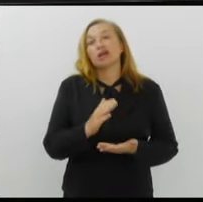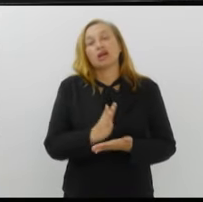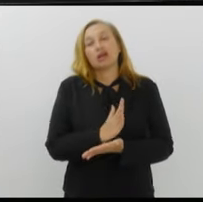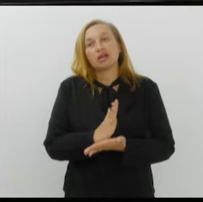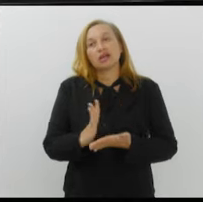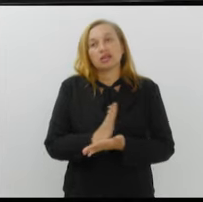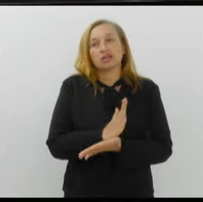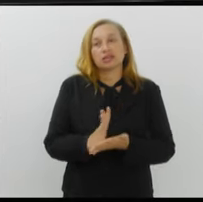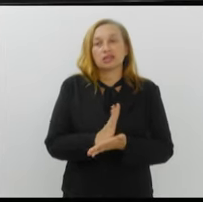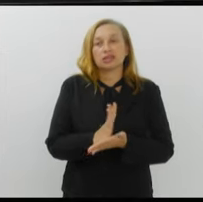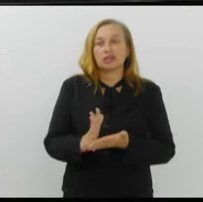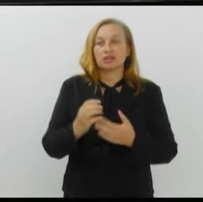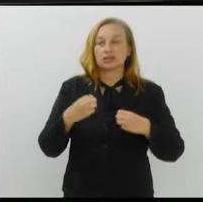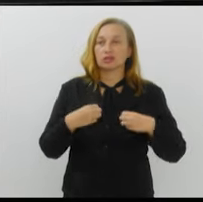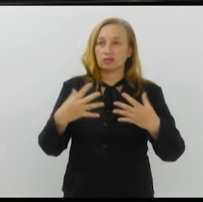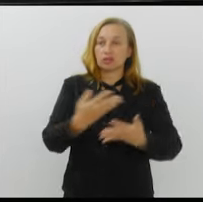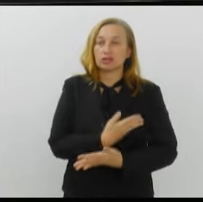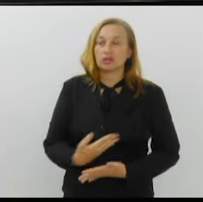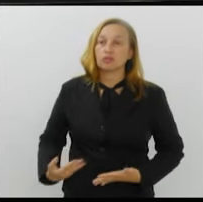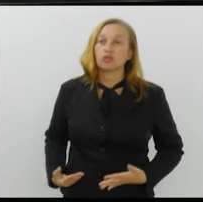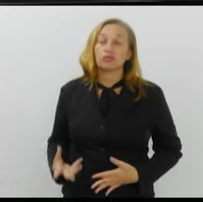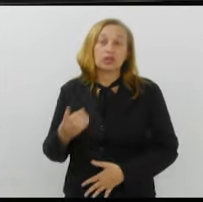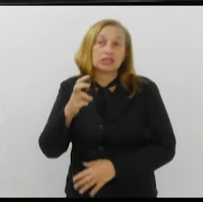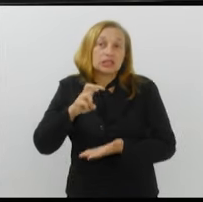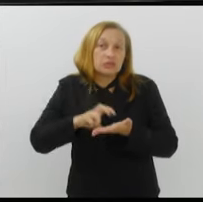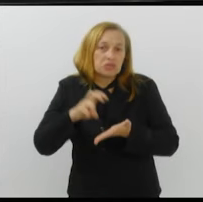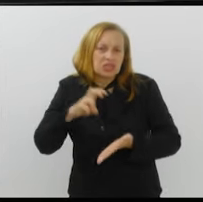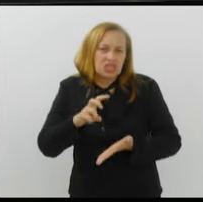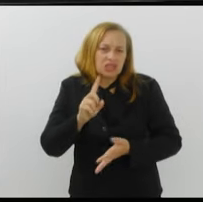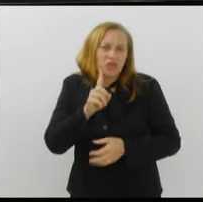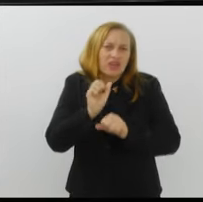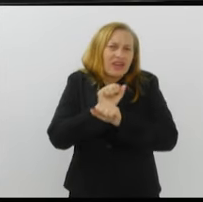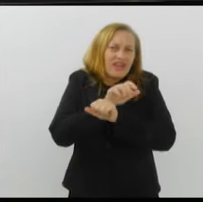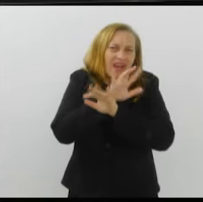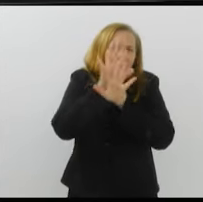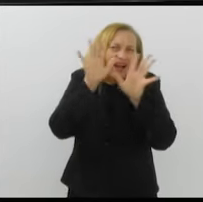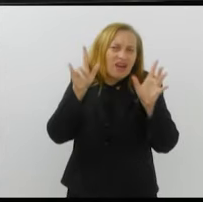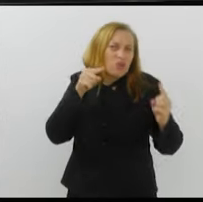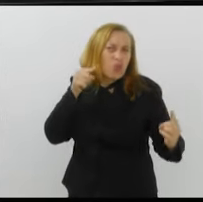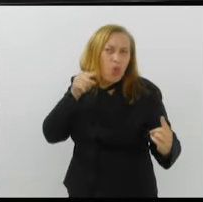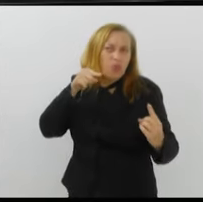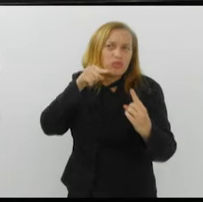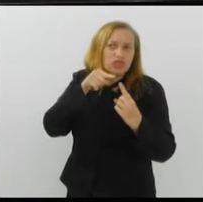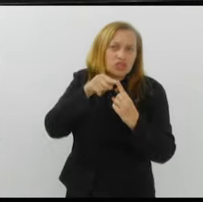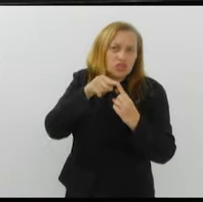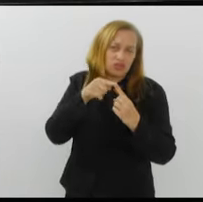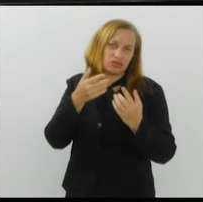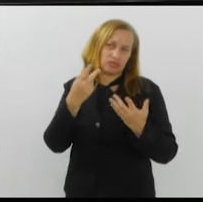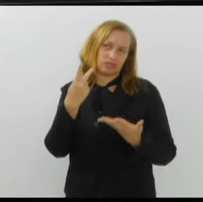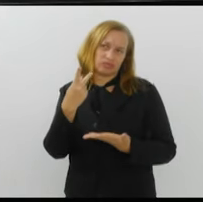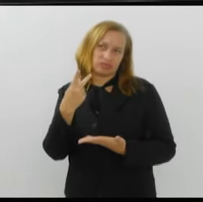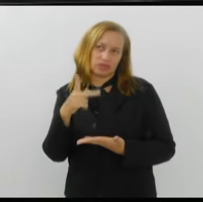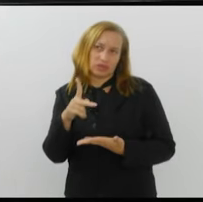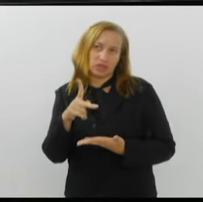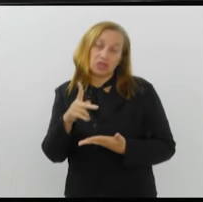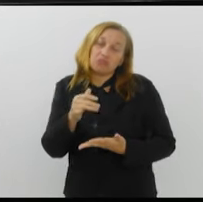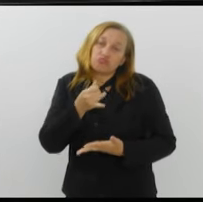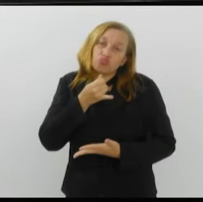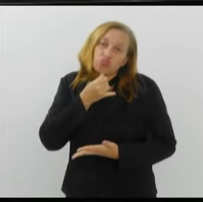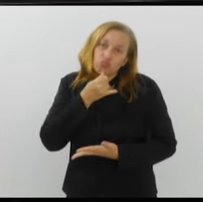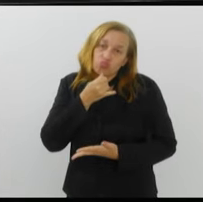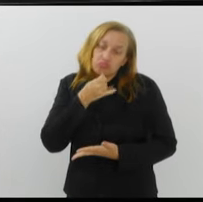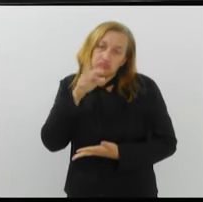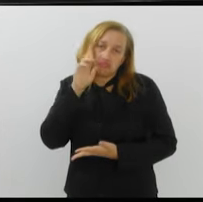audiência pública, na parte da manhã, não fica muito claro o objetivo da mesma. E só me entristeço,